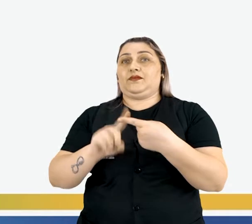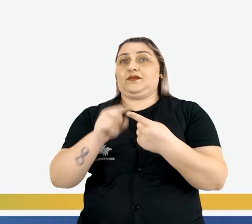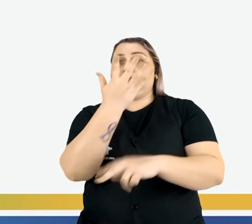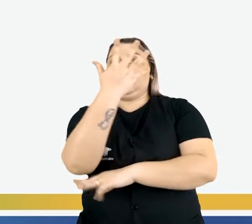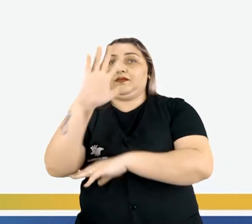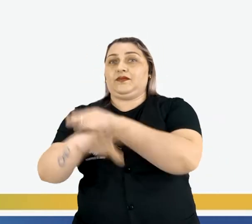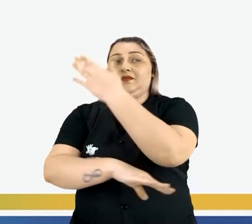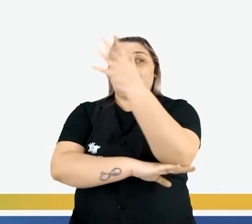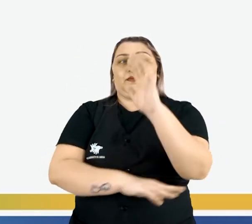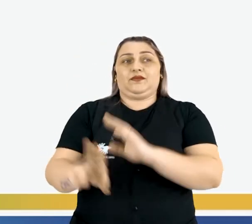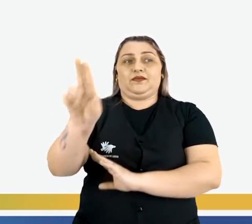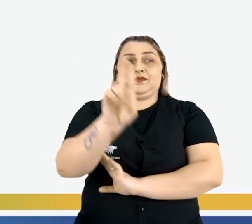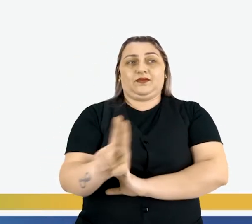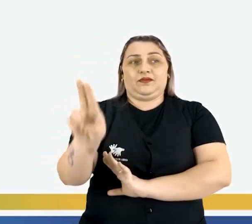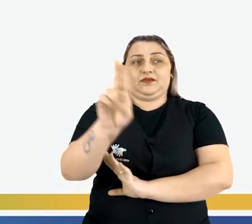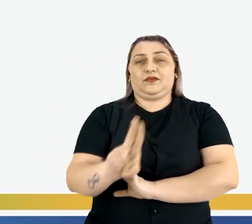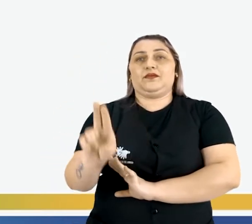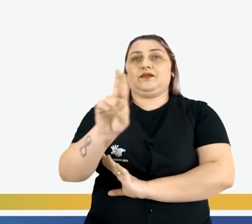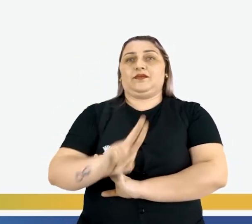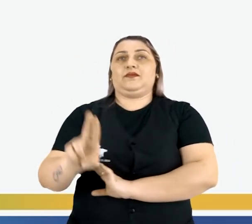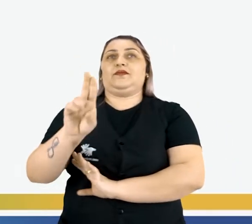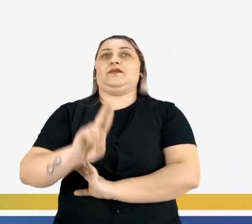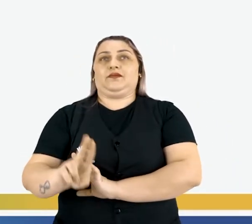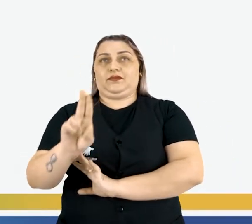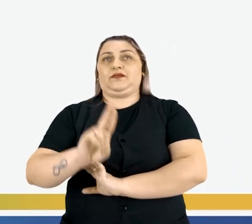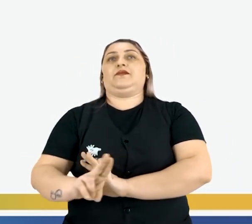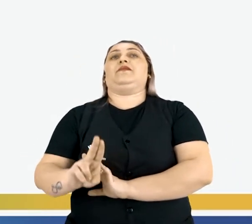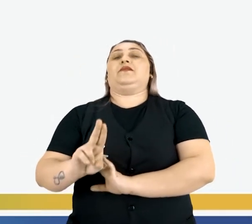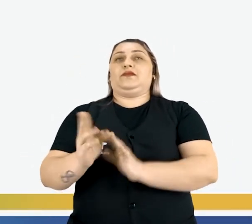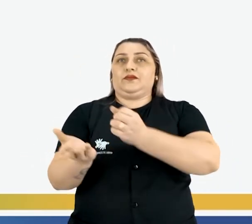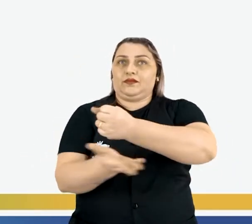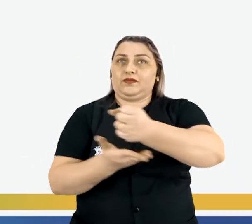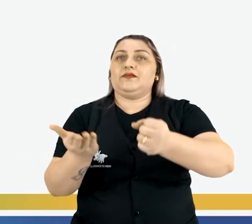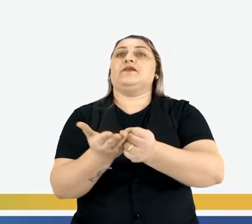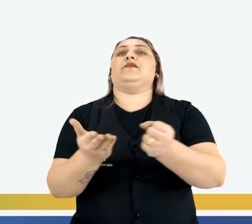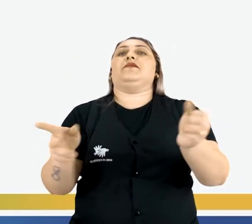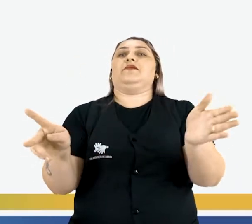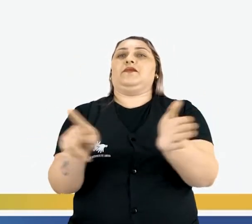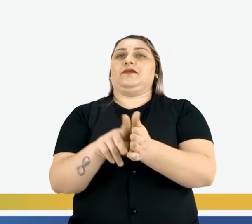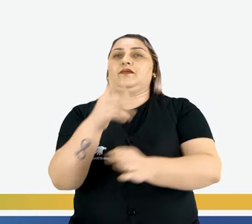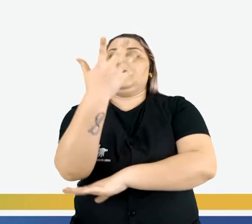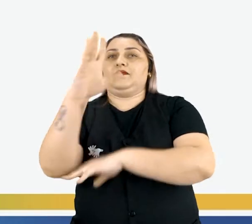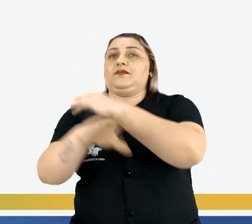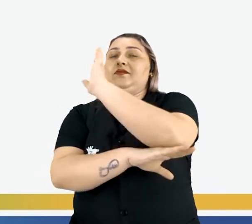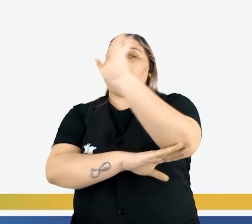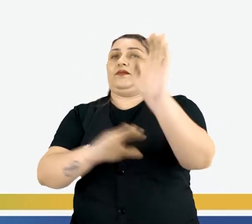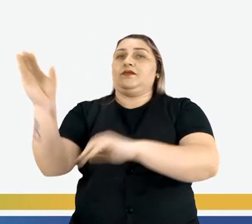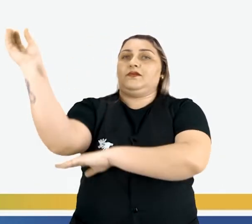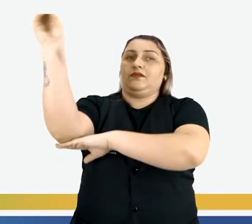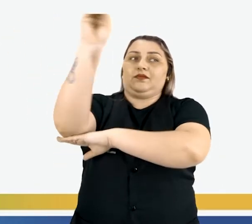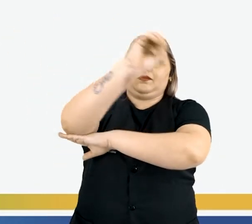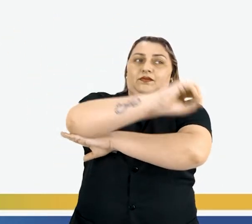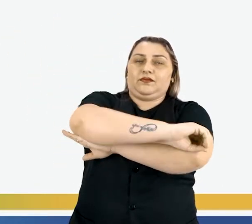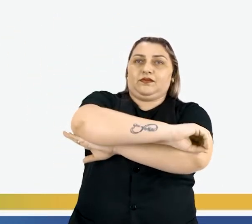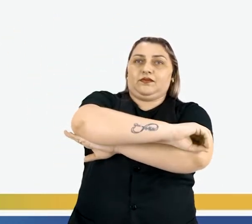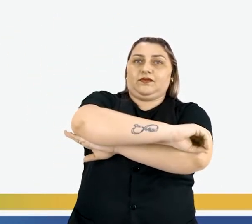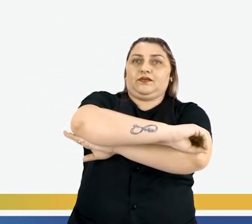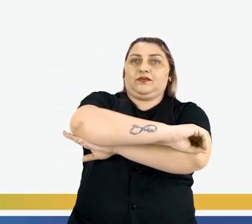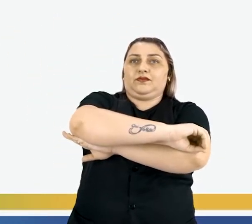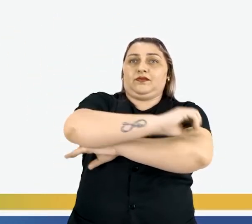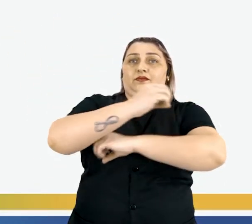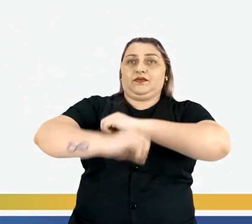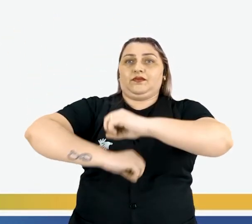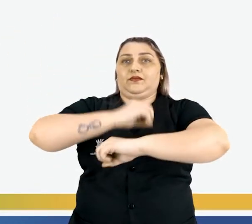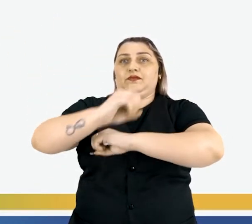é utilizado para nos orientarmos com base em fenômenos da natureza, como o pôr do sol, as estações do